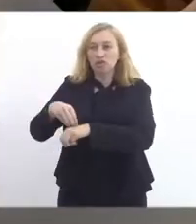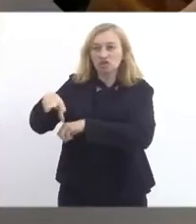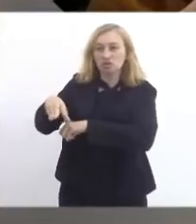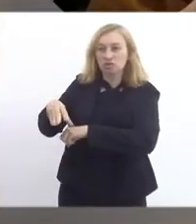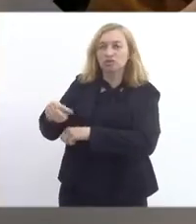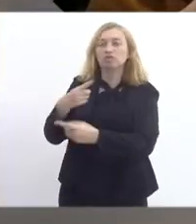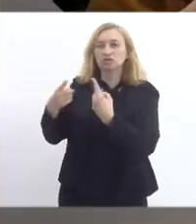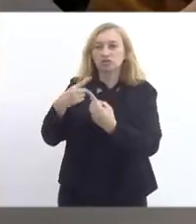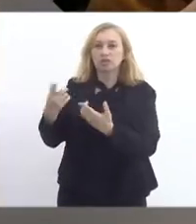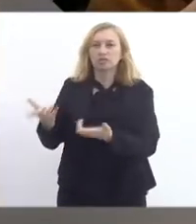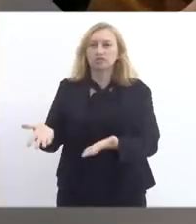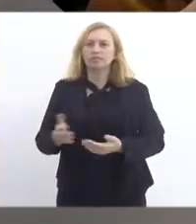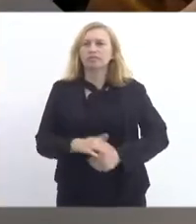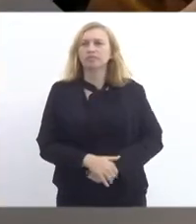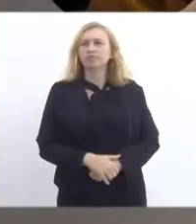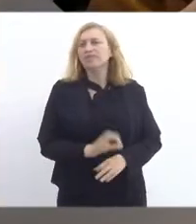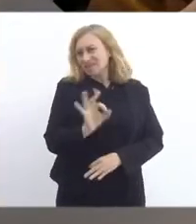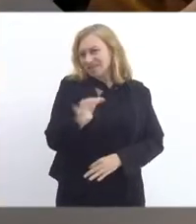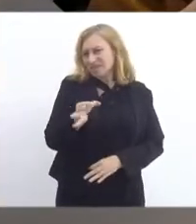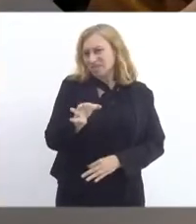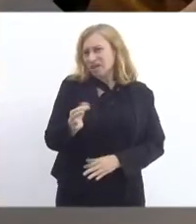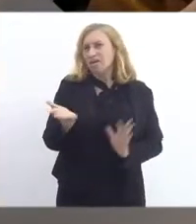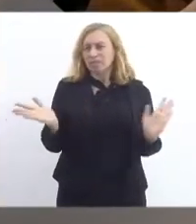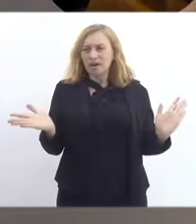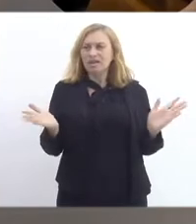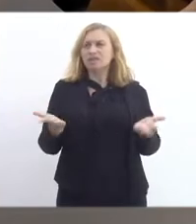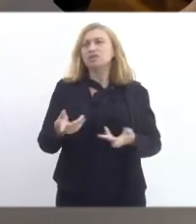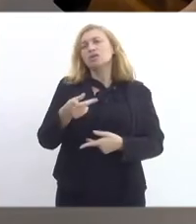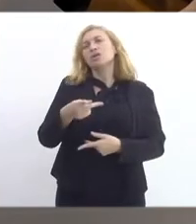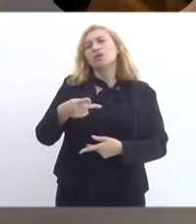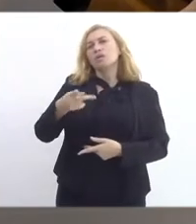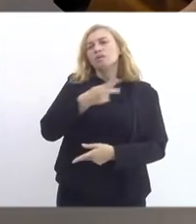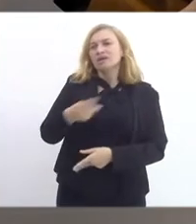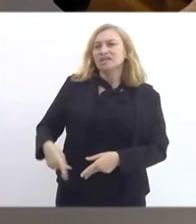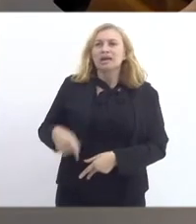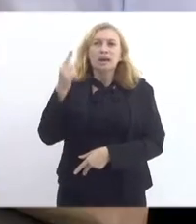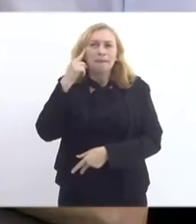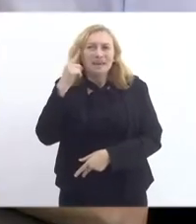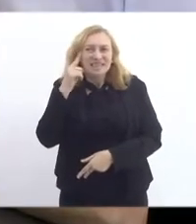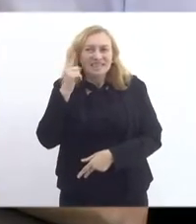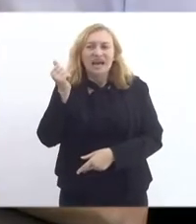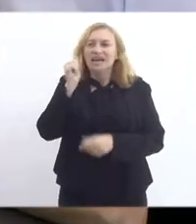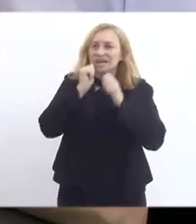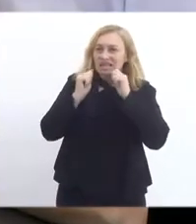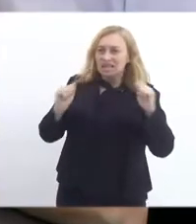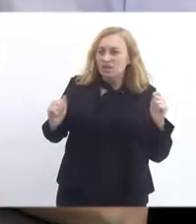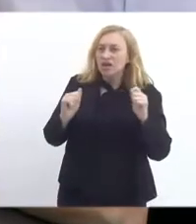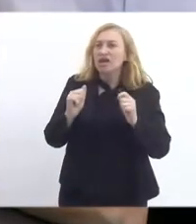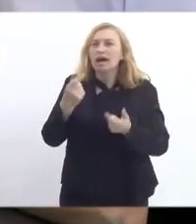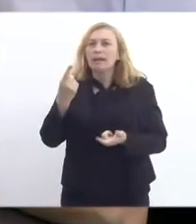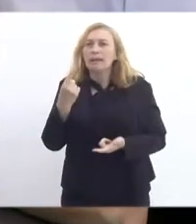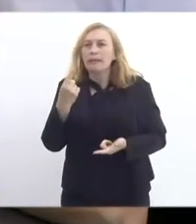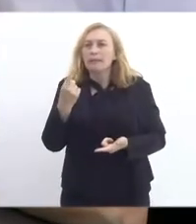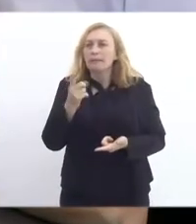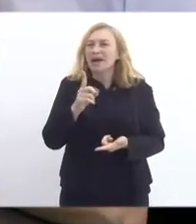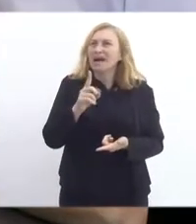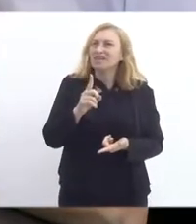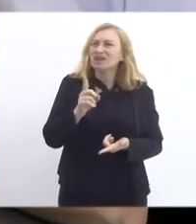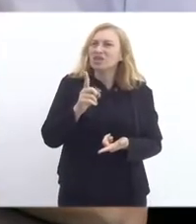discutir. Exatamente. Mas tudo bem, é para o presidente pensar e a sua assessoria pensar, para a gente não